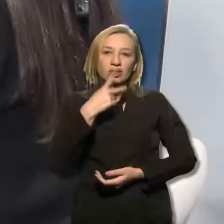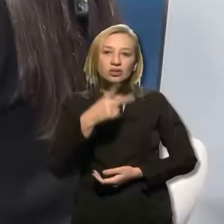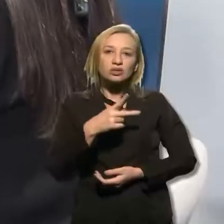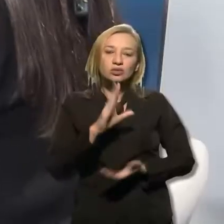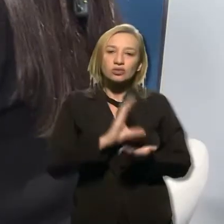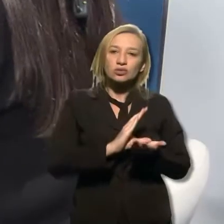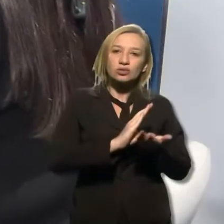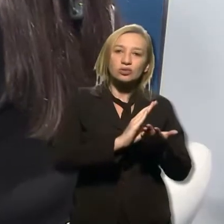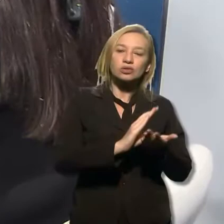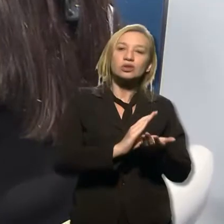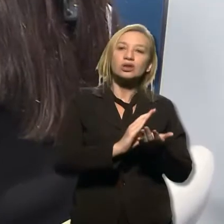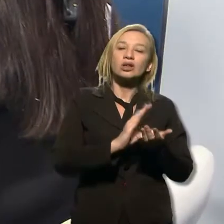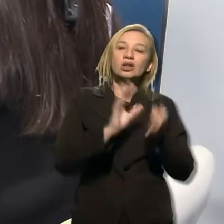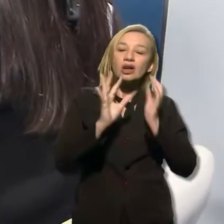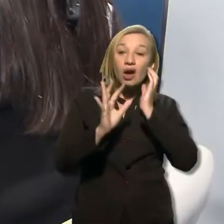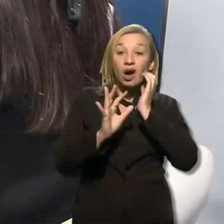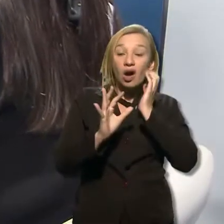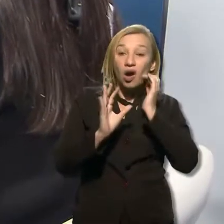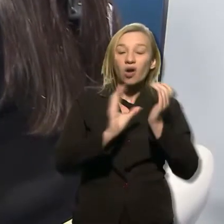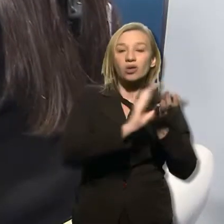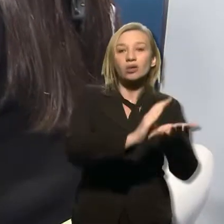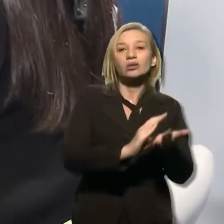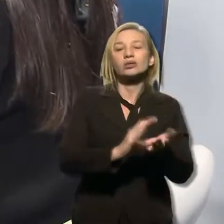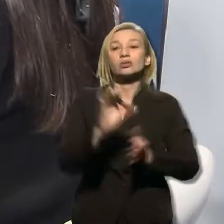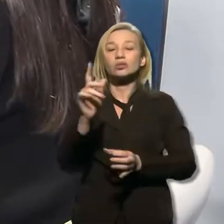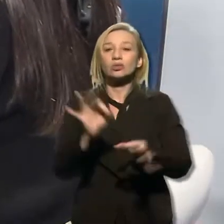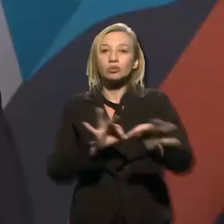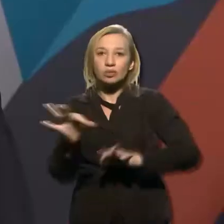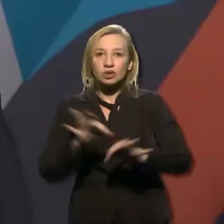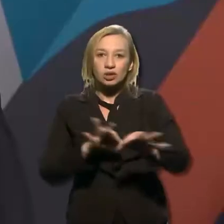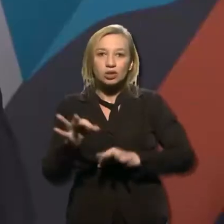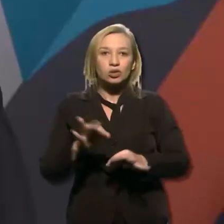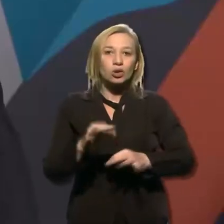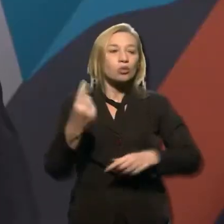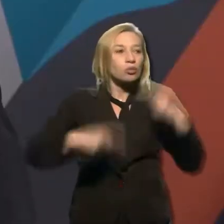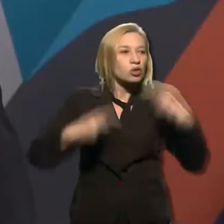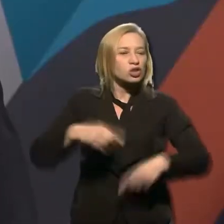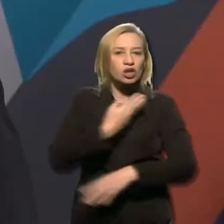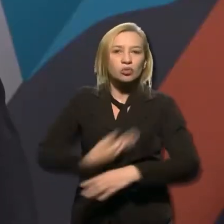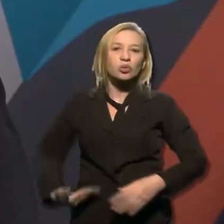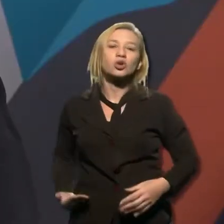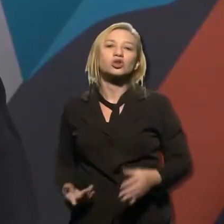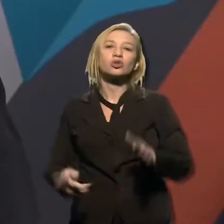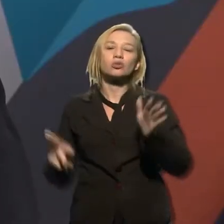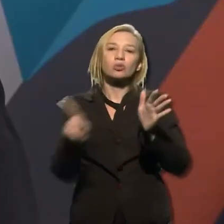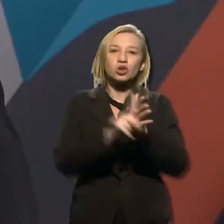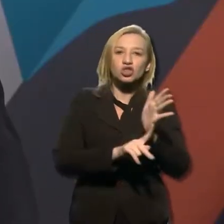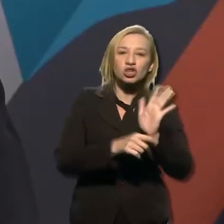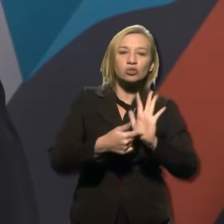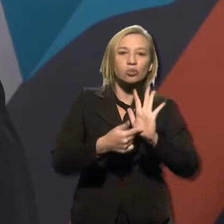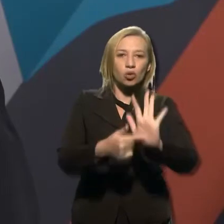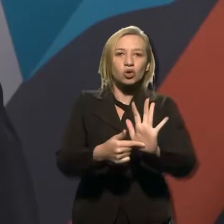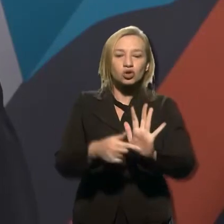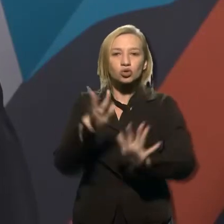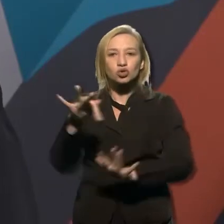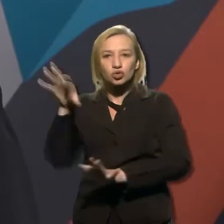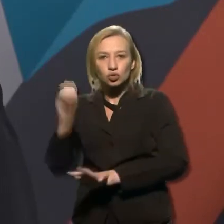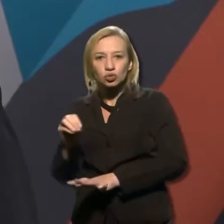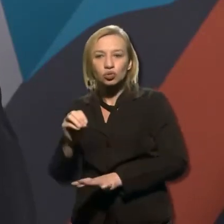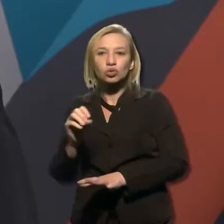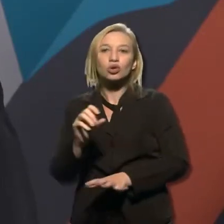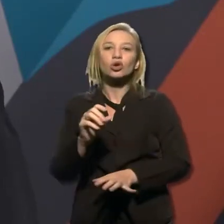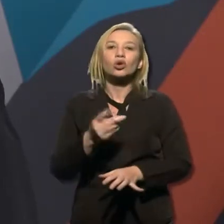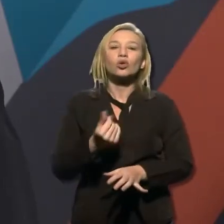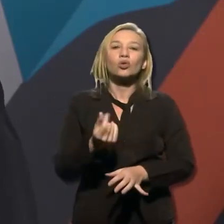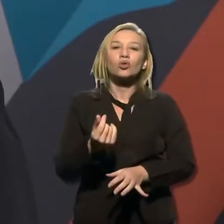Deputada, ainda falando sobre o financiamento, né, do plano e da política pública, o próprio projeto aponta os fundos